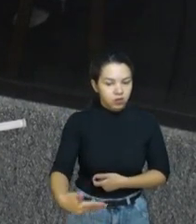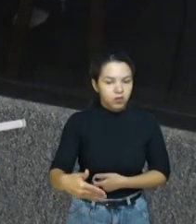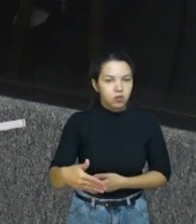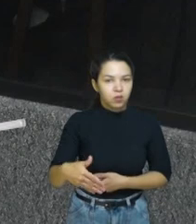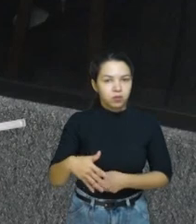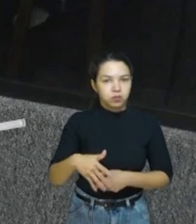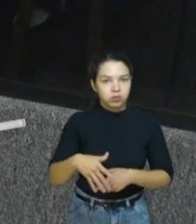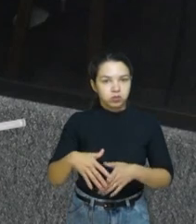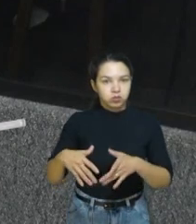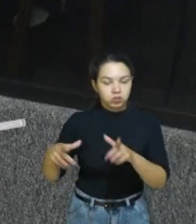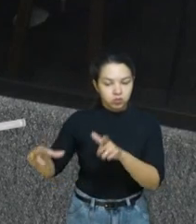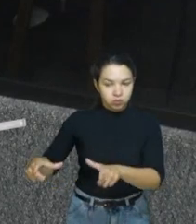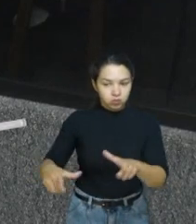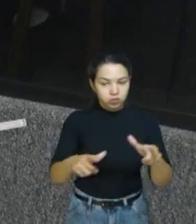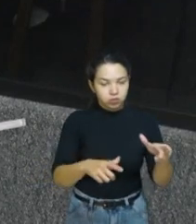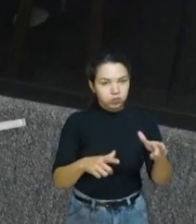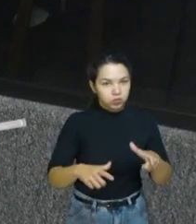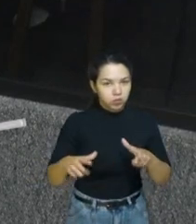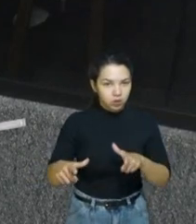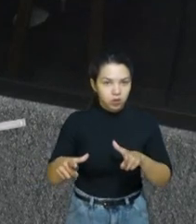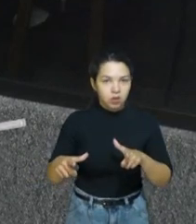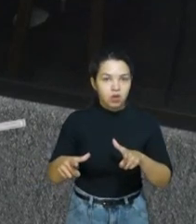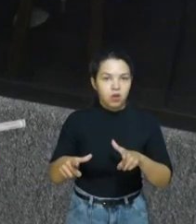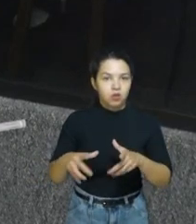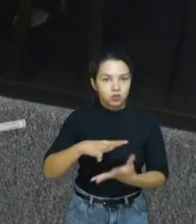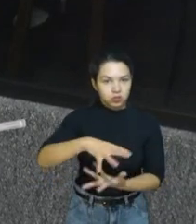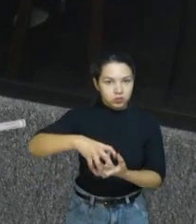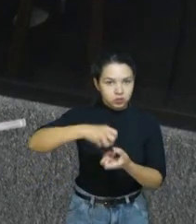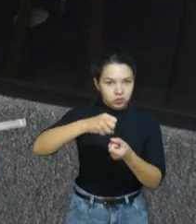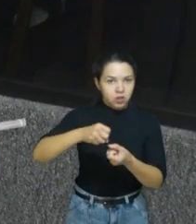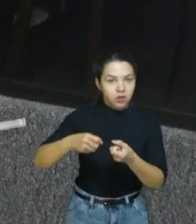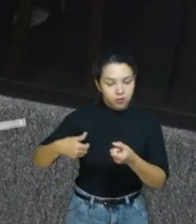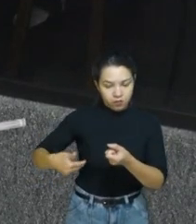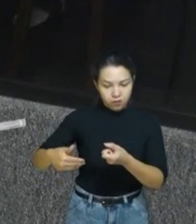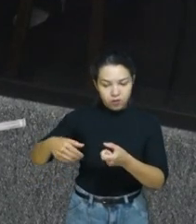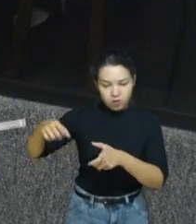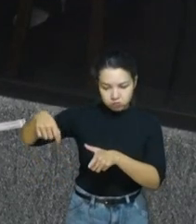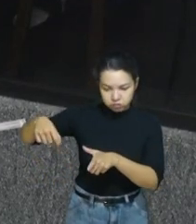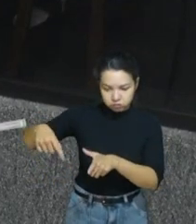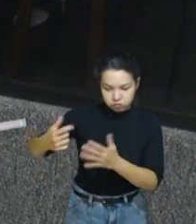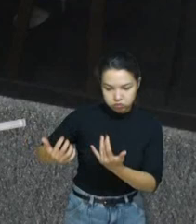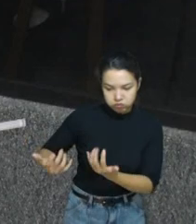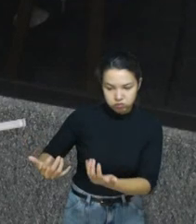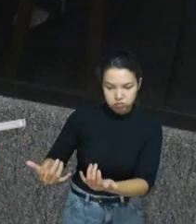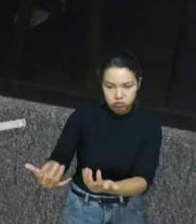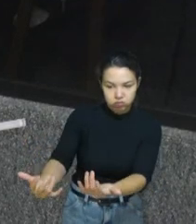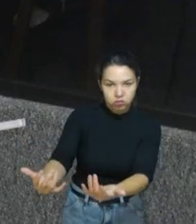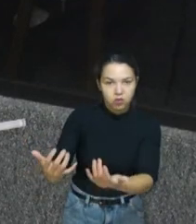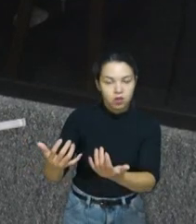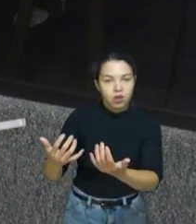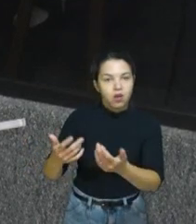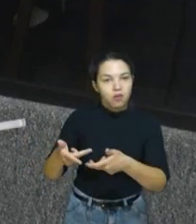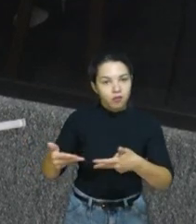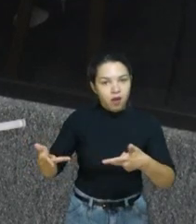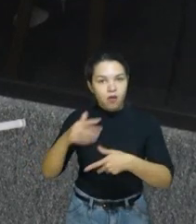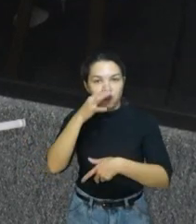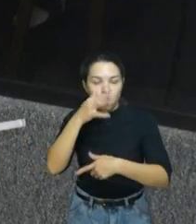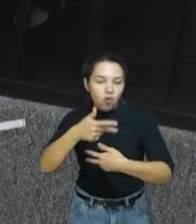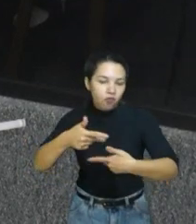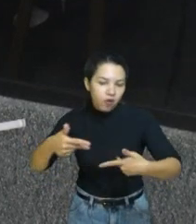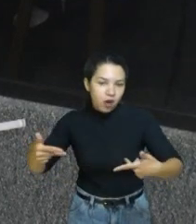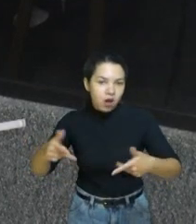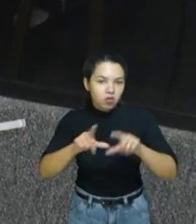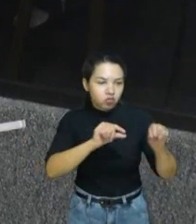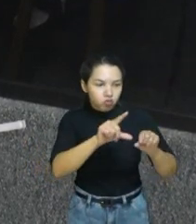adquirir mobiliário sustentável para a implantação da estrutura da horta sensorial e do jardim e, posteriormente, realizar a instalação